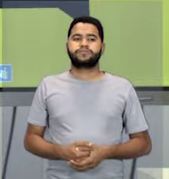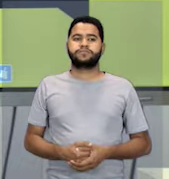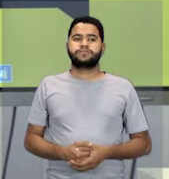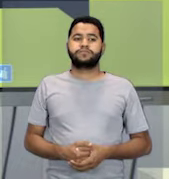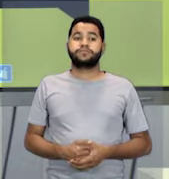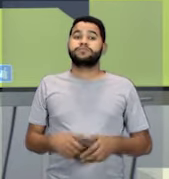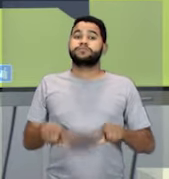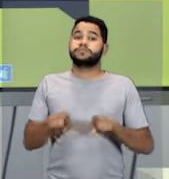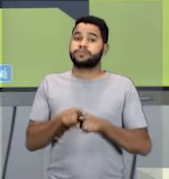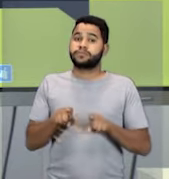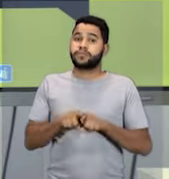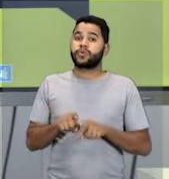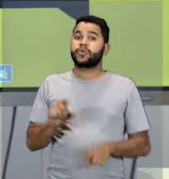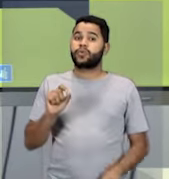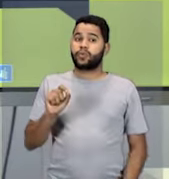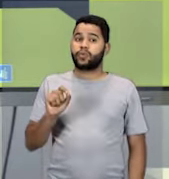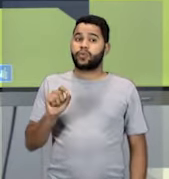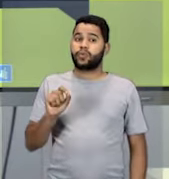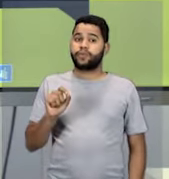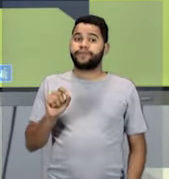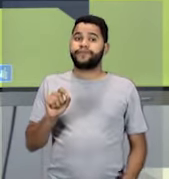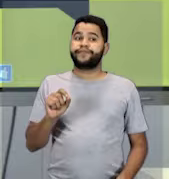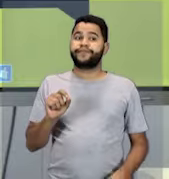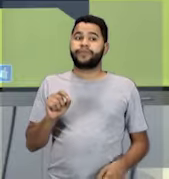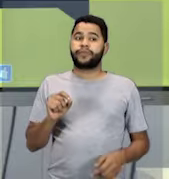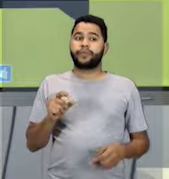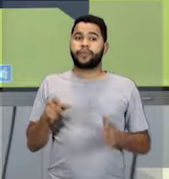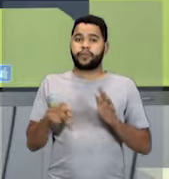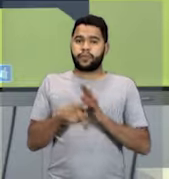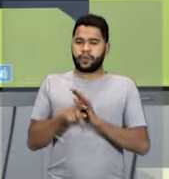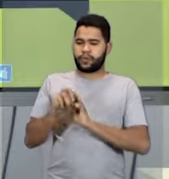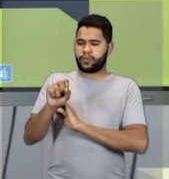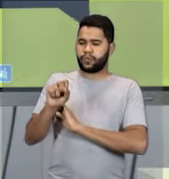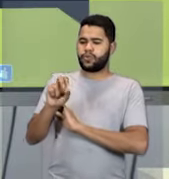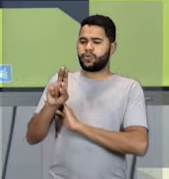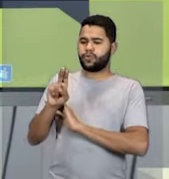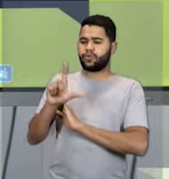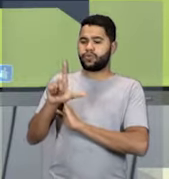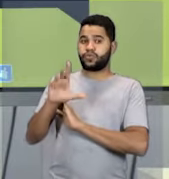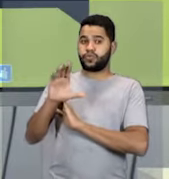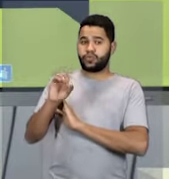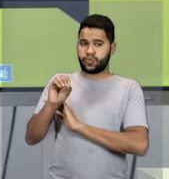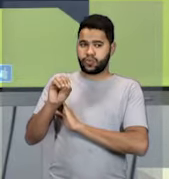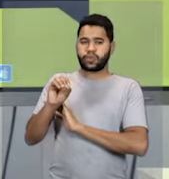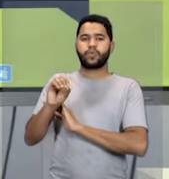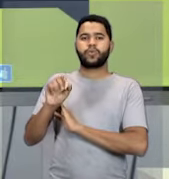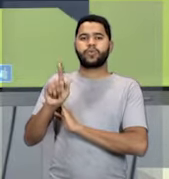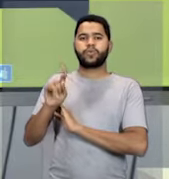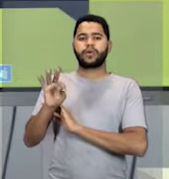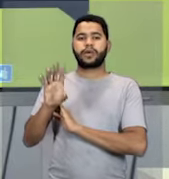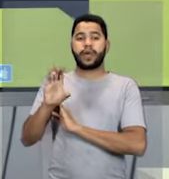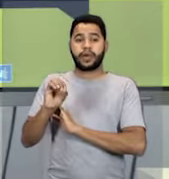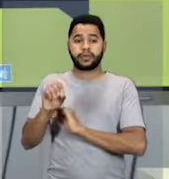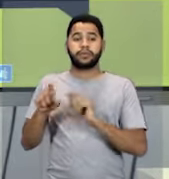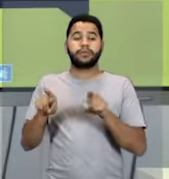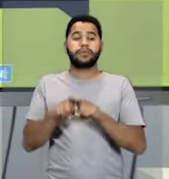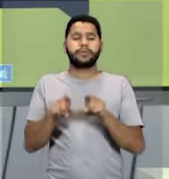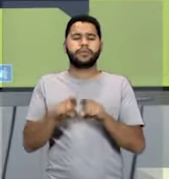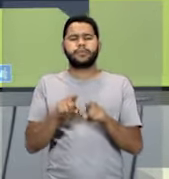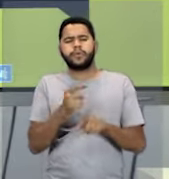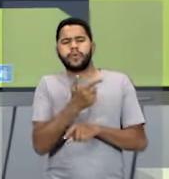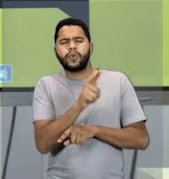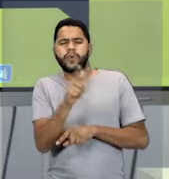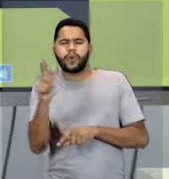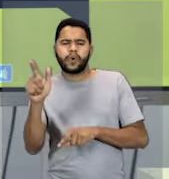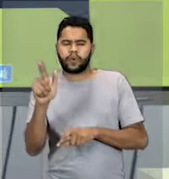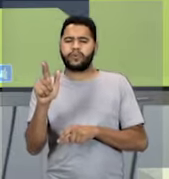Nós também temos, além da liberação do suco gástrico, nós vamos precisar de